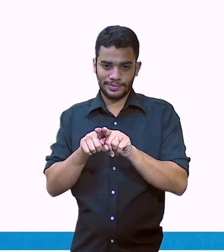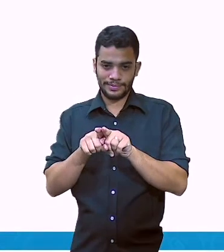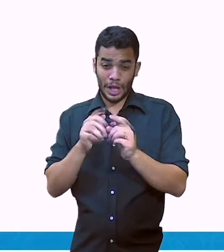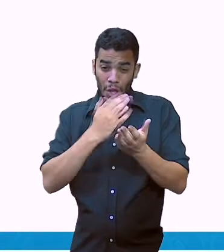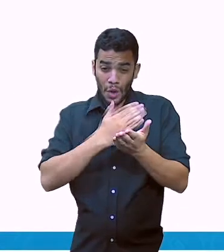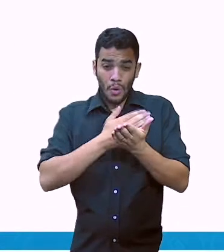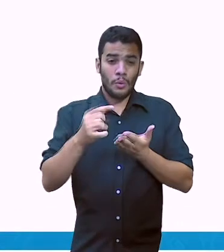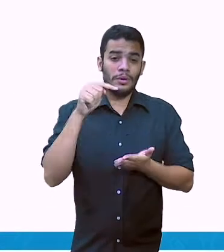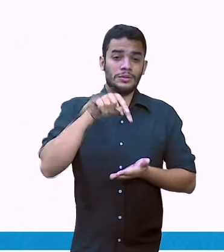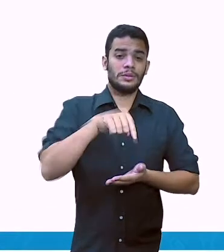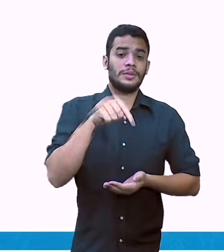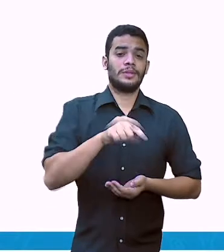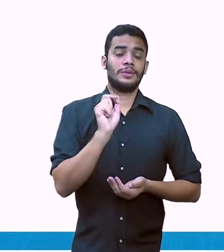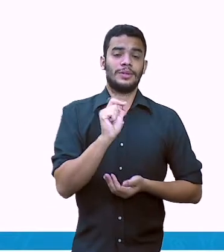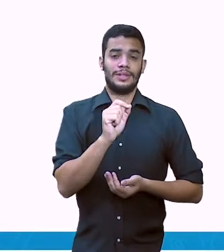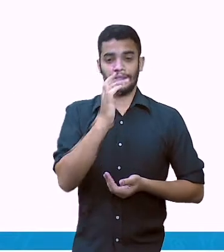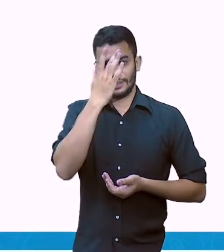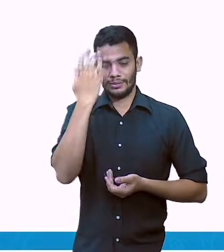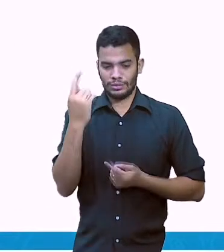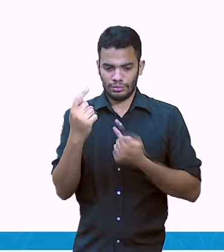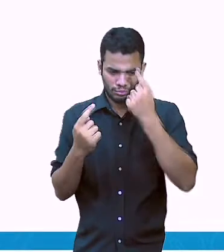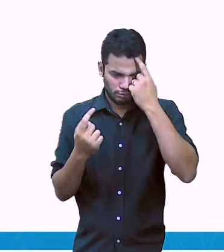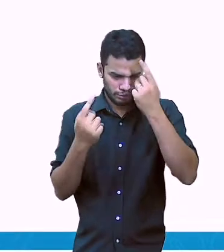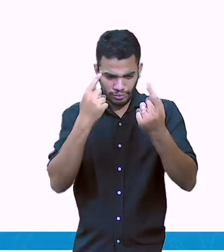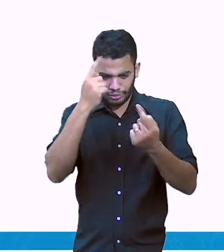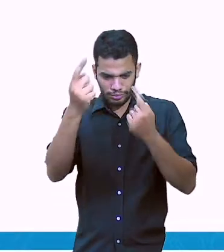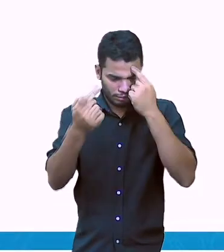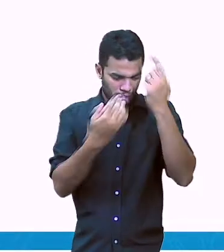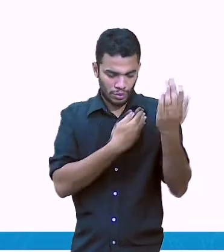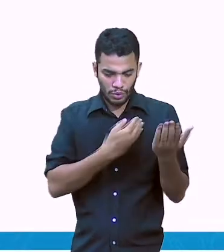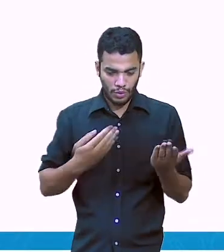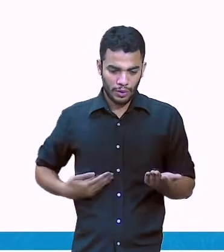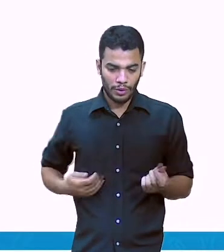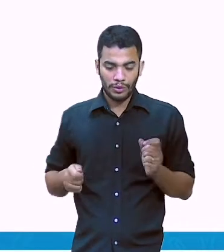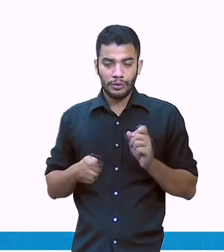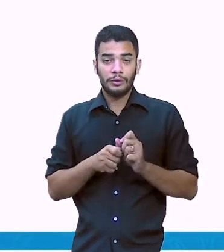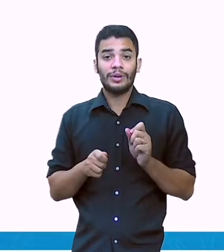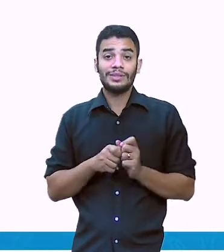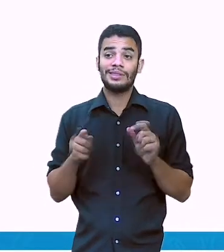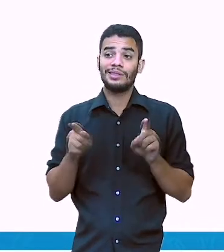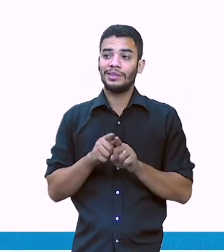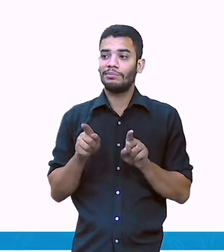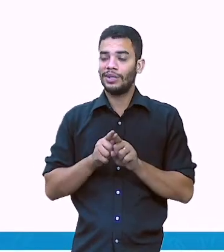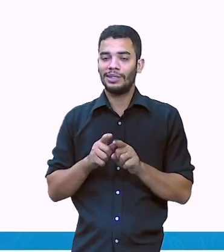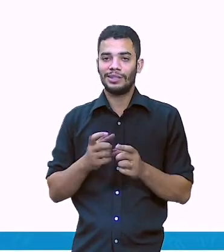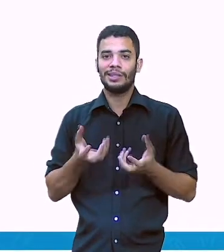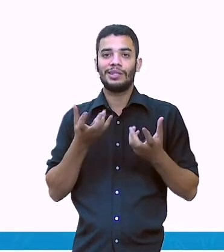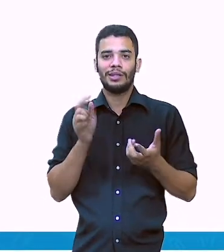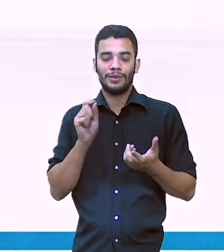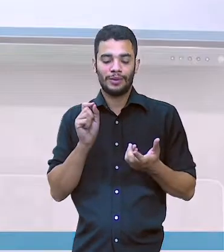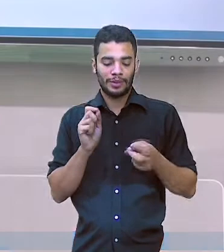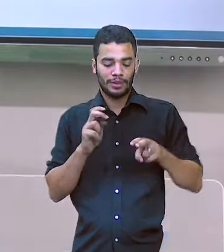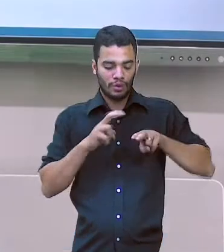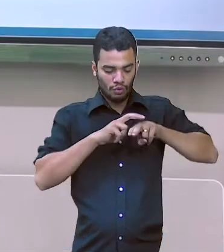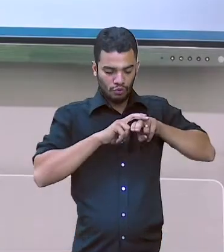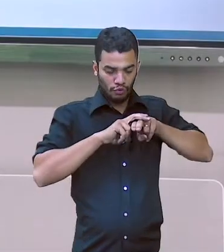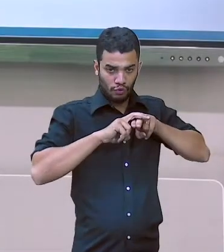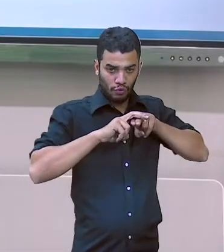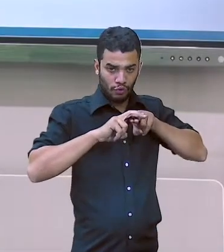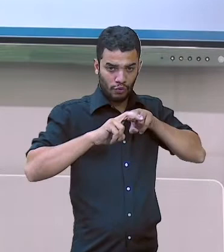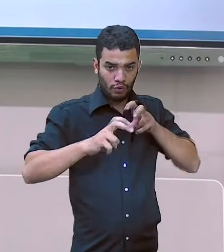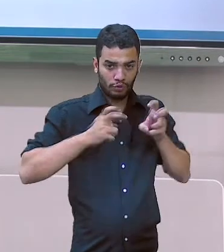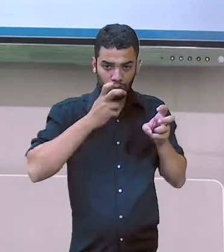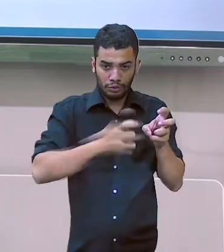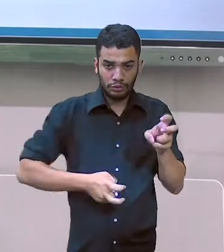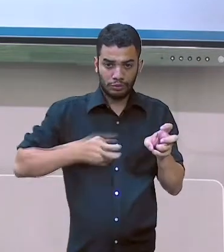para ampliar o crescimento econômico do Brasil. Porém, durante o